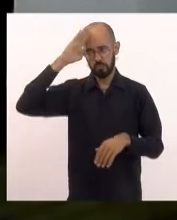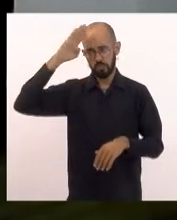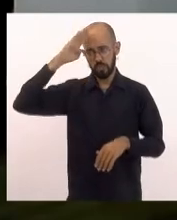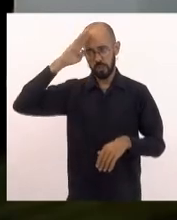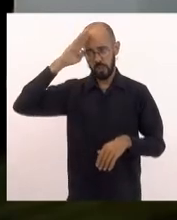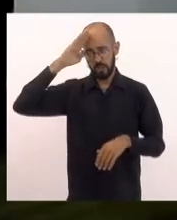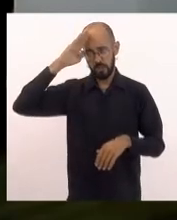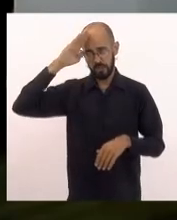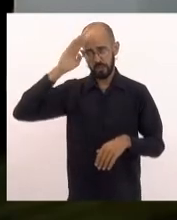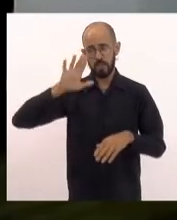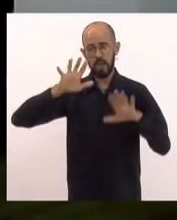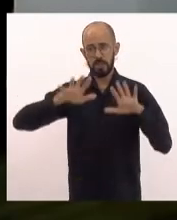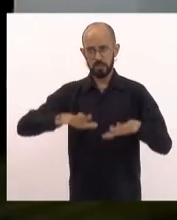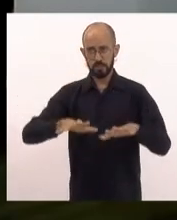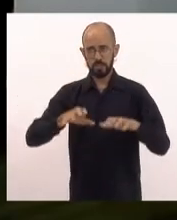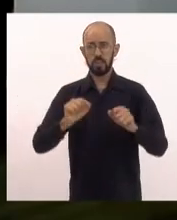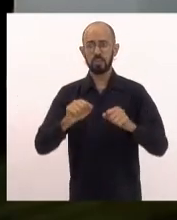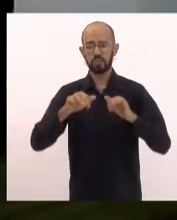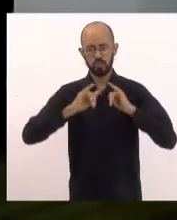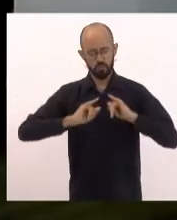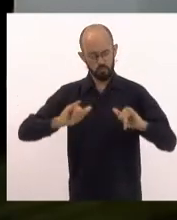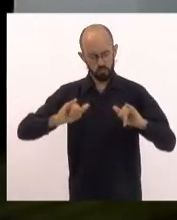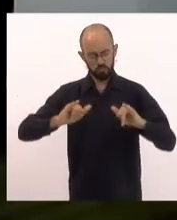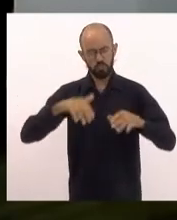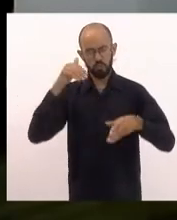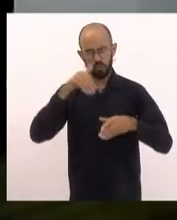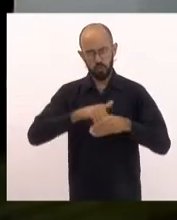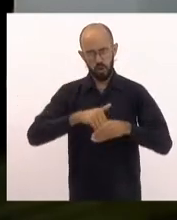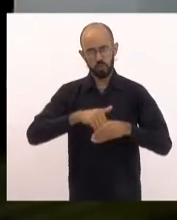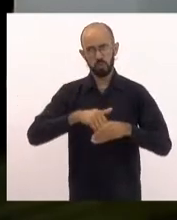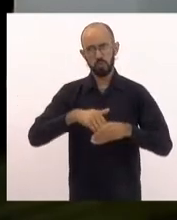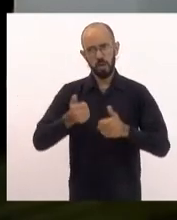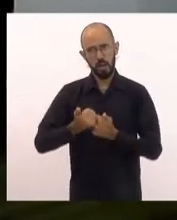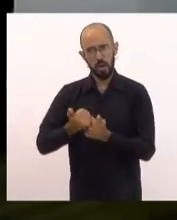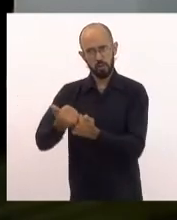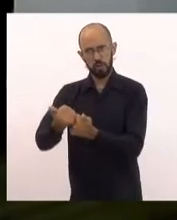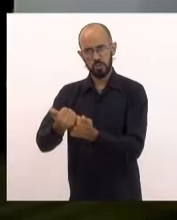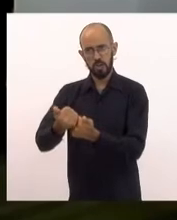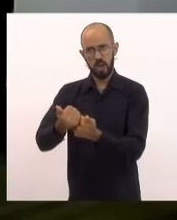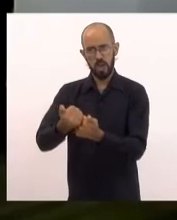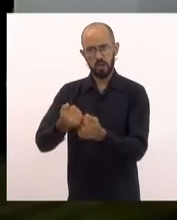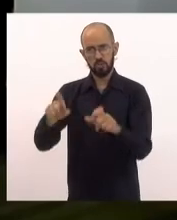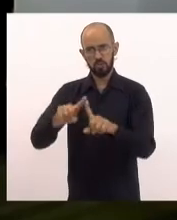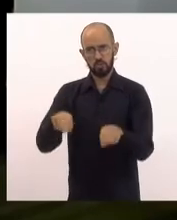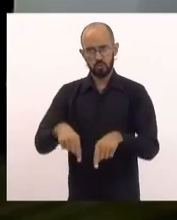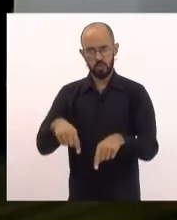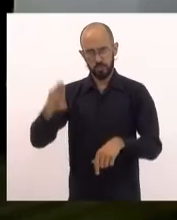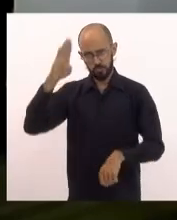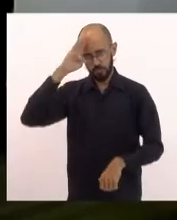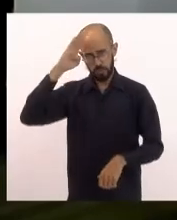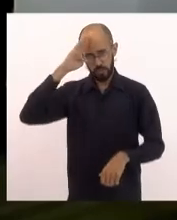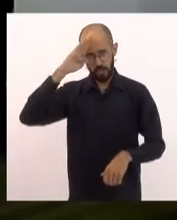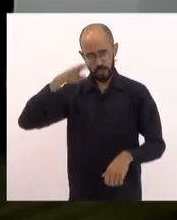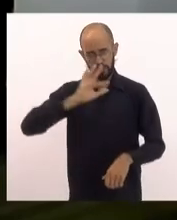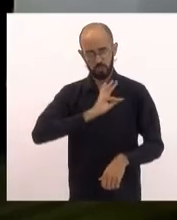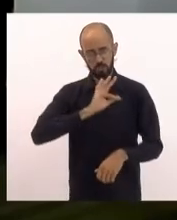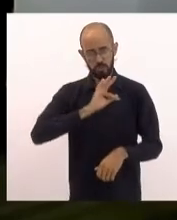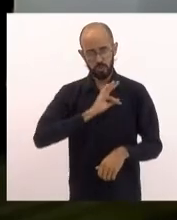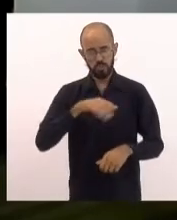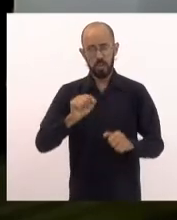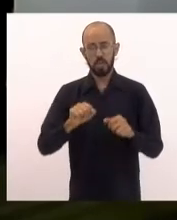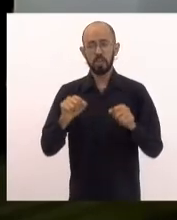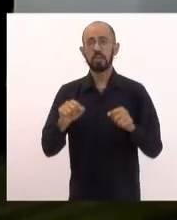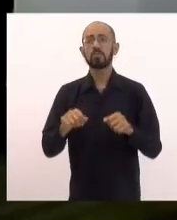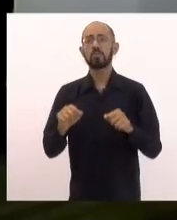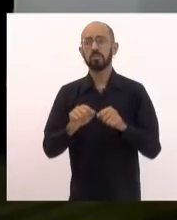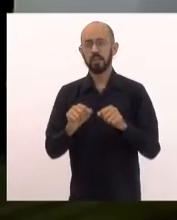assim proferimos um voto favorável aos servidores, por entender que os militares fazem jus àquele momento,